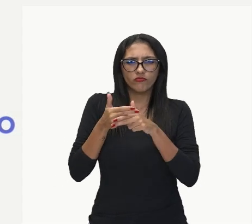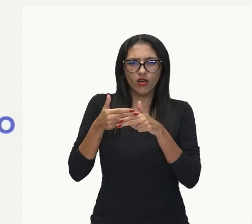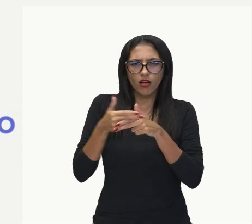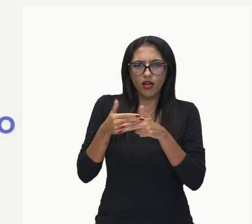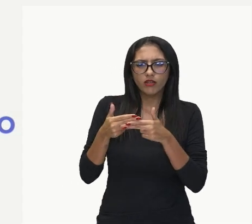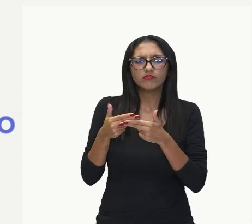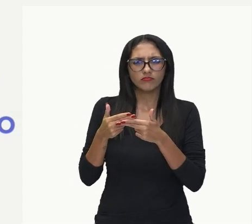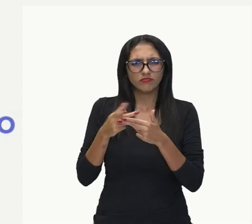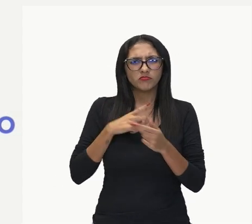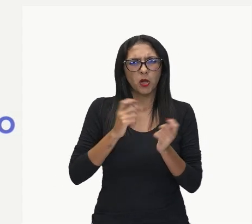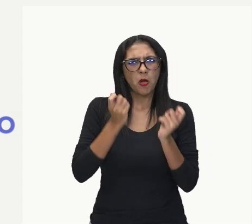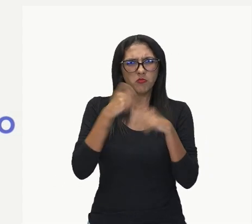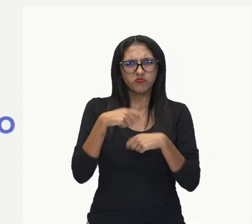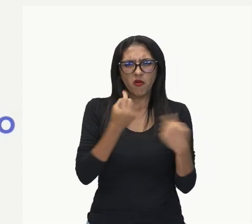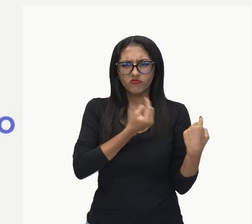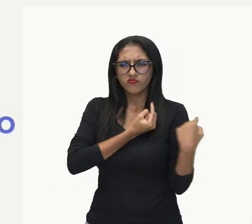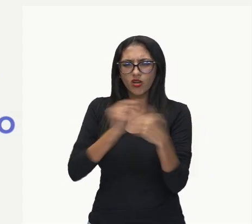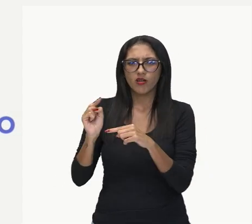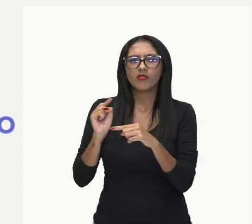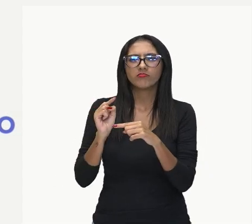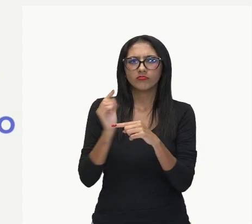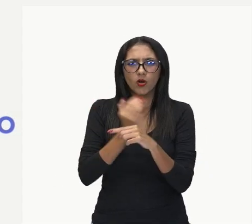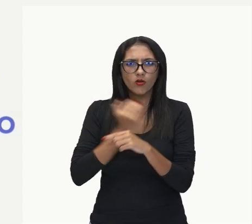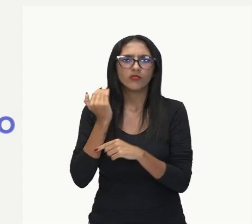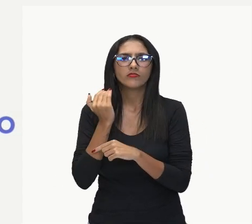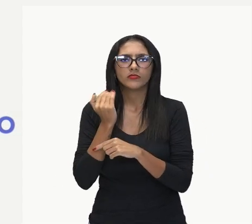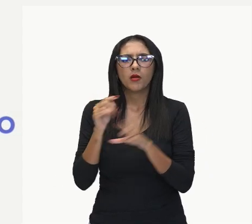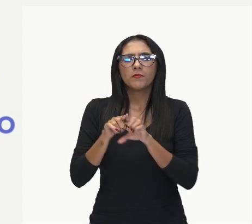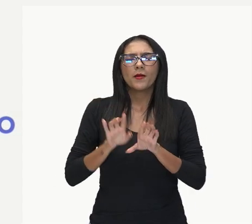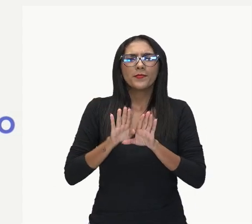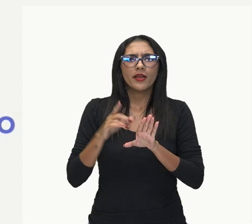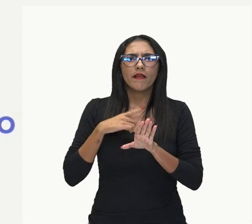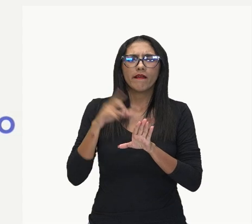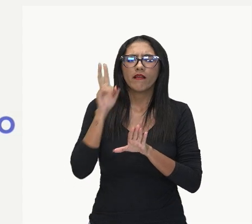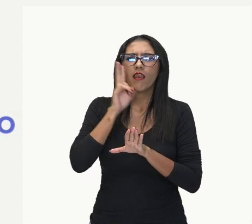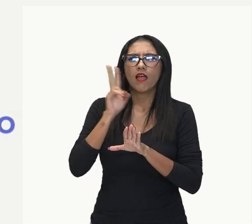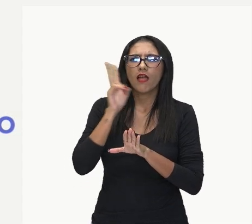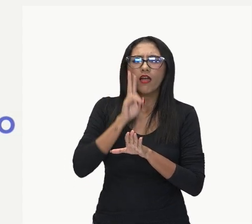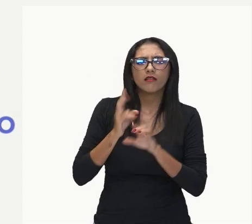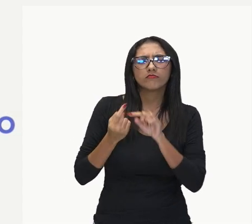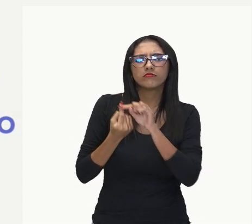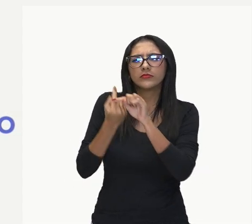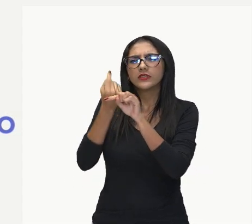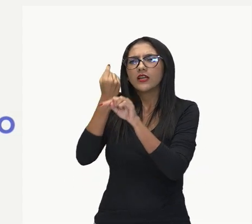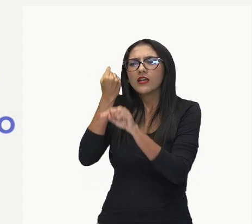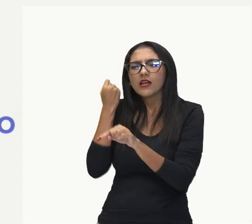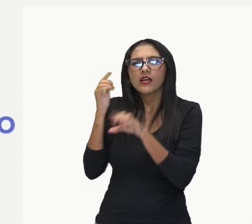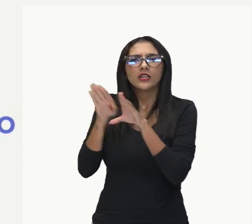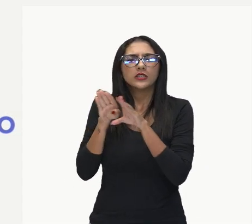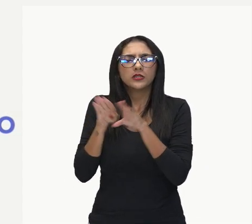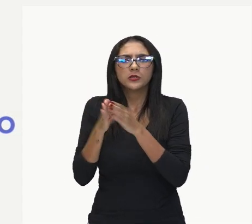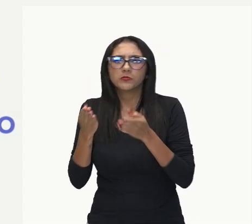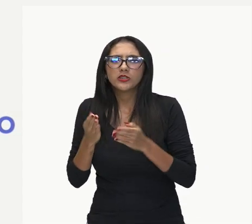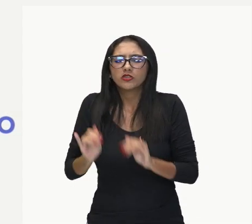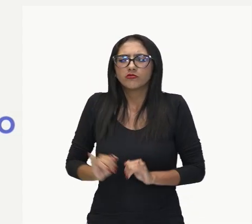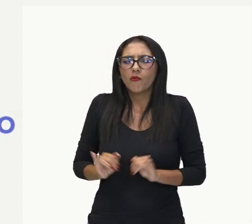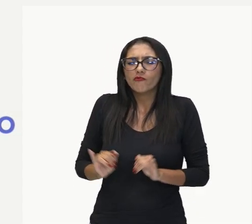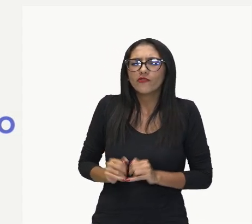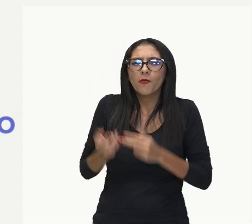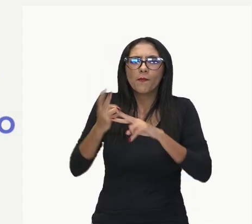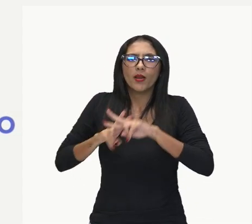Podia matá-lo com as unhas. Lembrou-se da surra que levara e da noite passada na